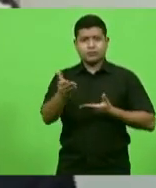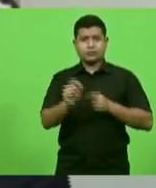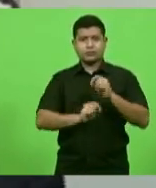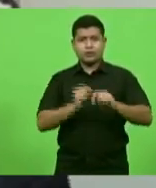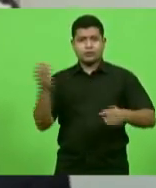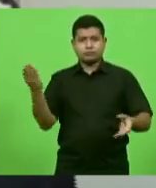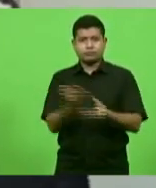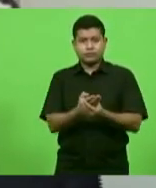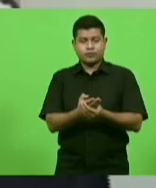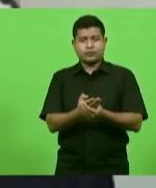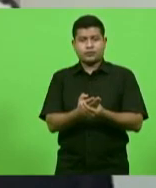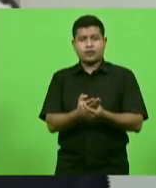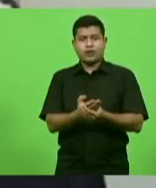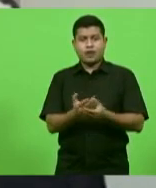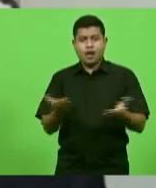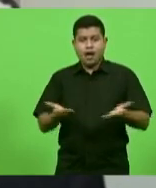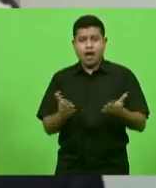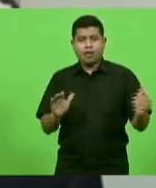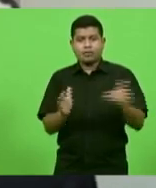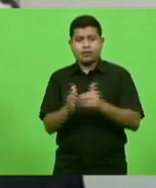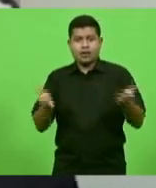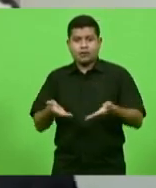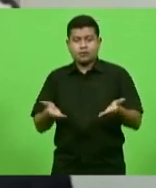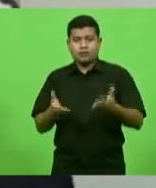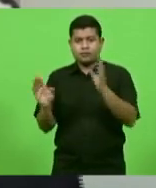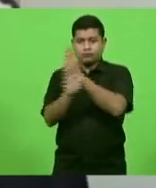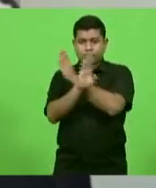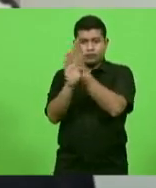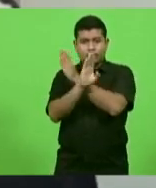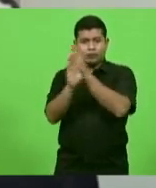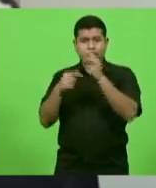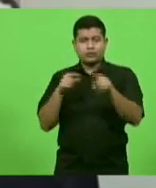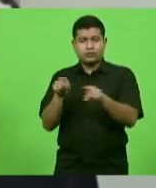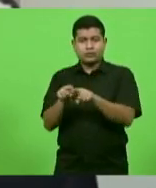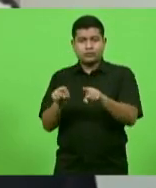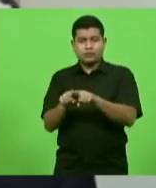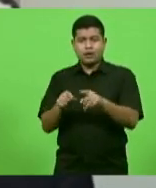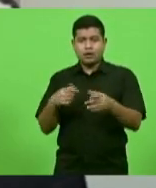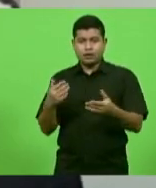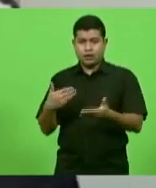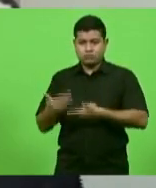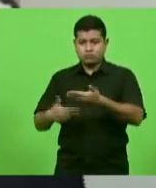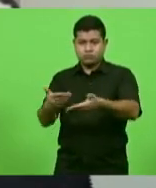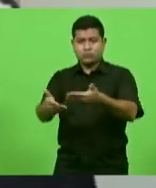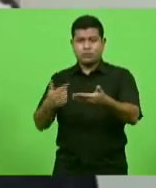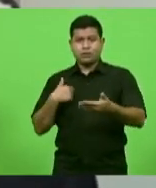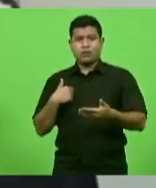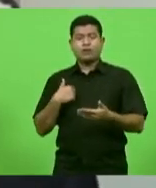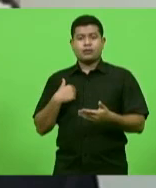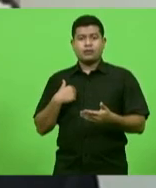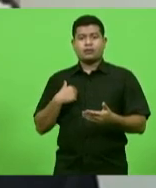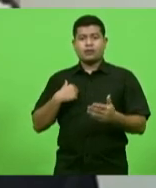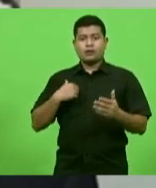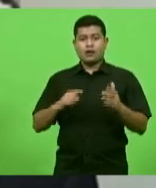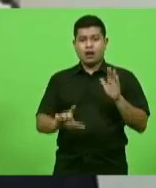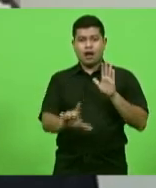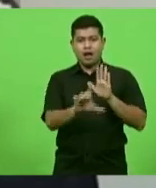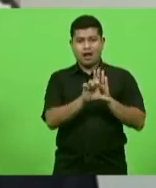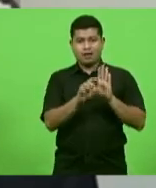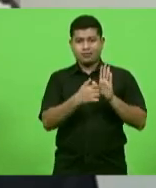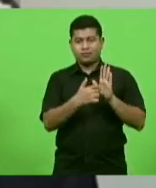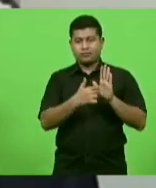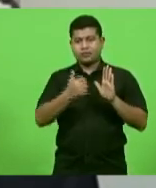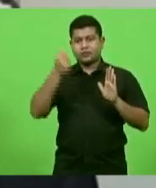processos e estão em curso ainda as investigações e os tratamentos para apurar Como manda o manual